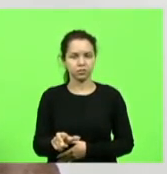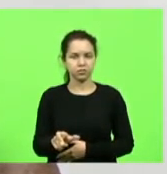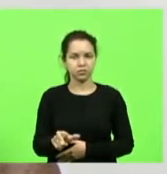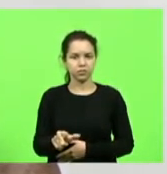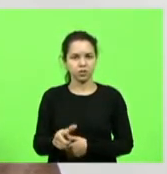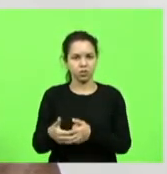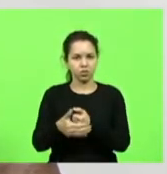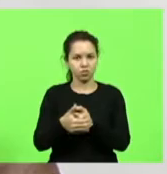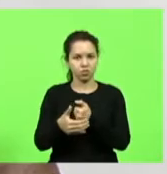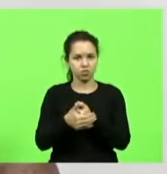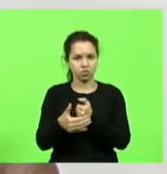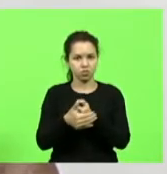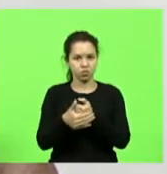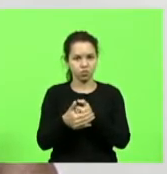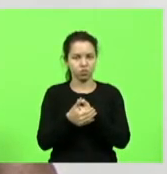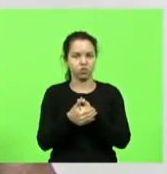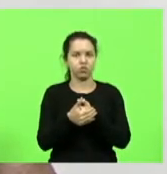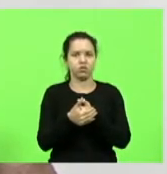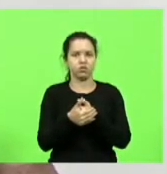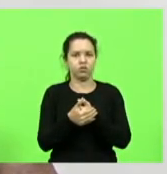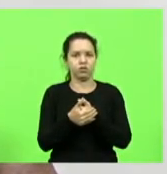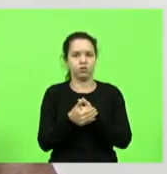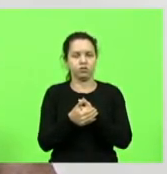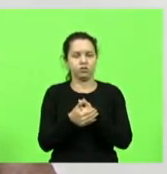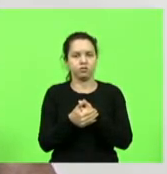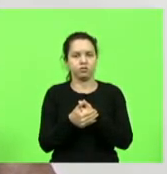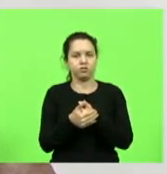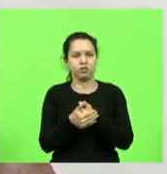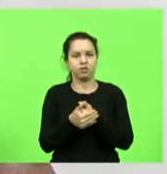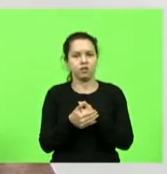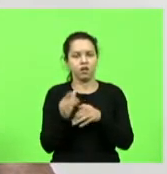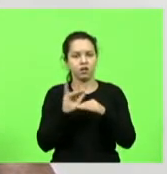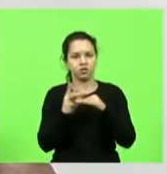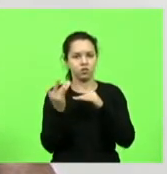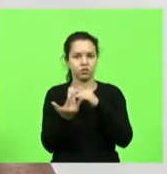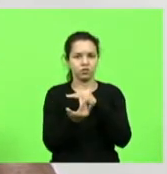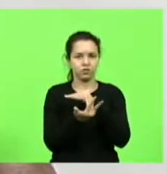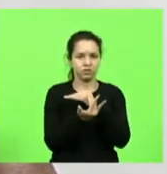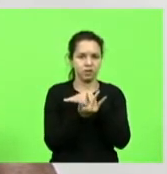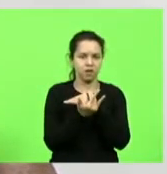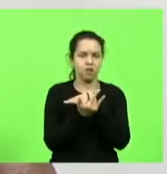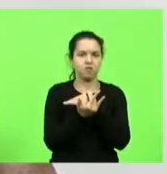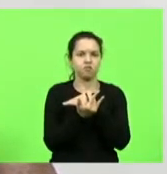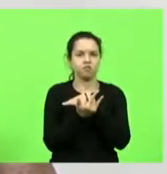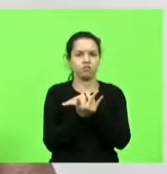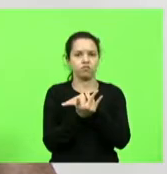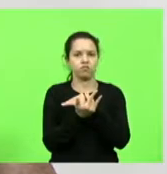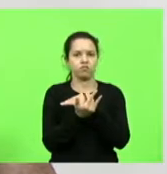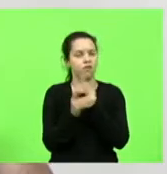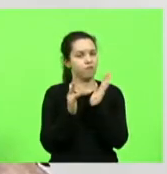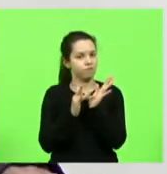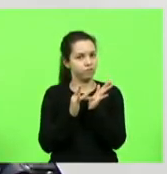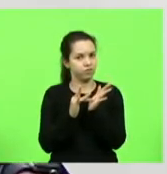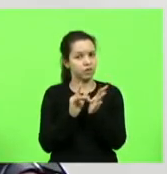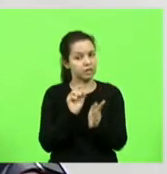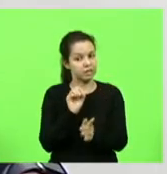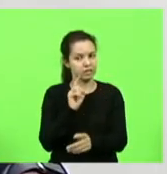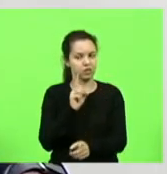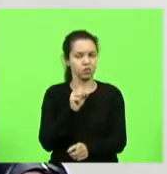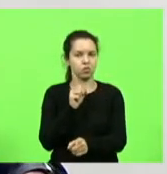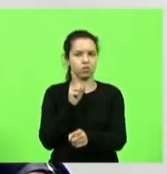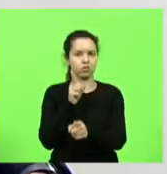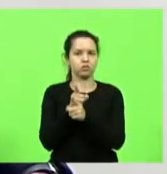escondida por trás de um perfil, for identificada, eu vou até